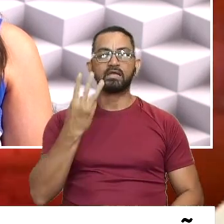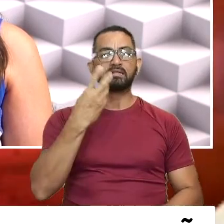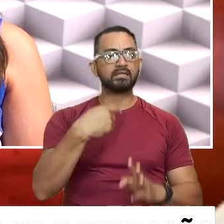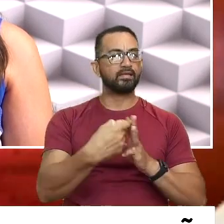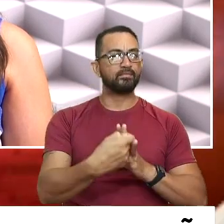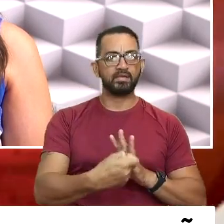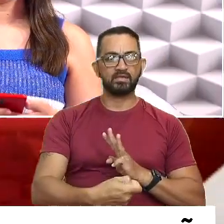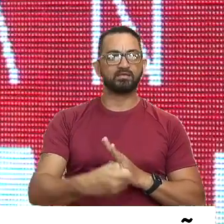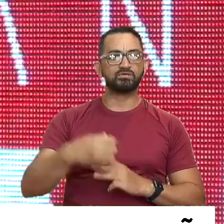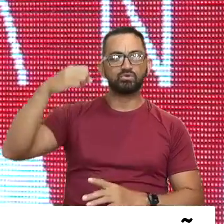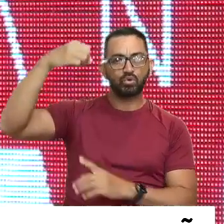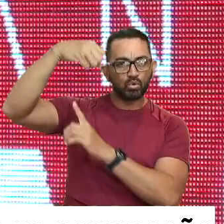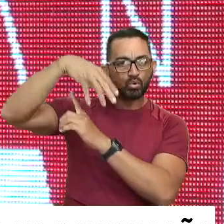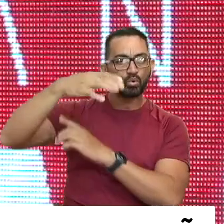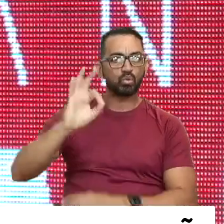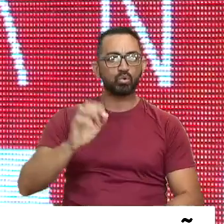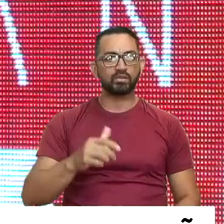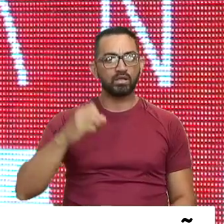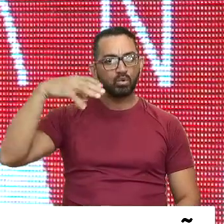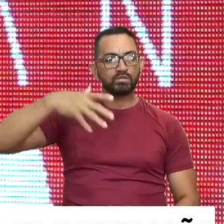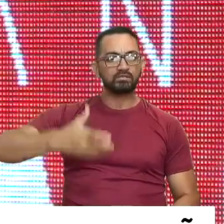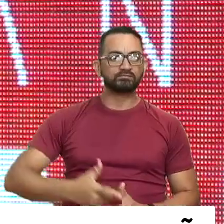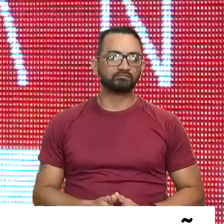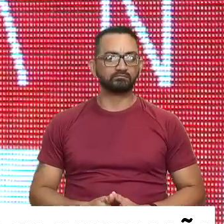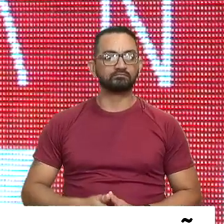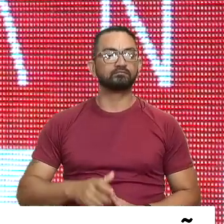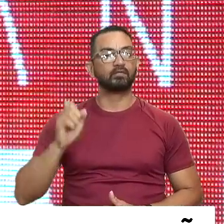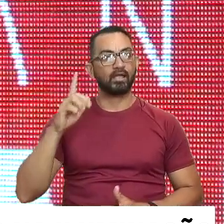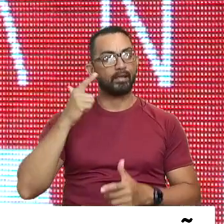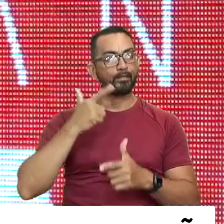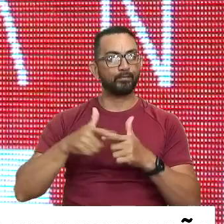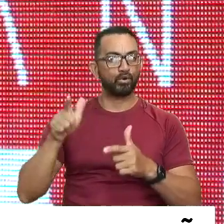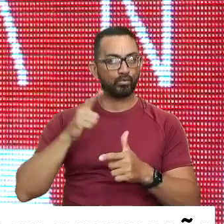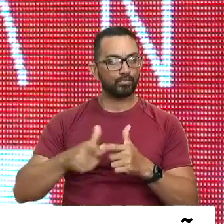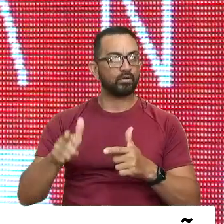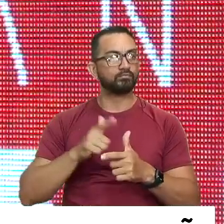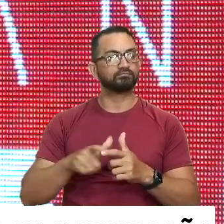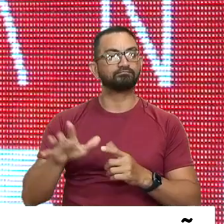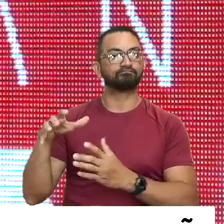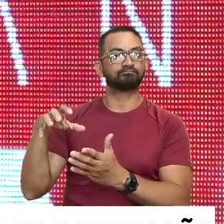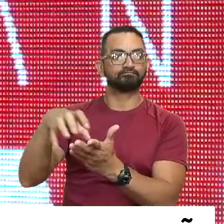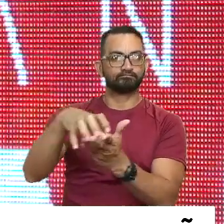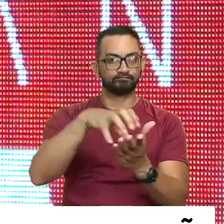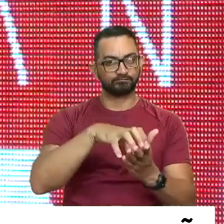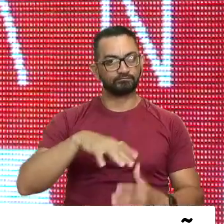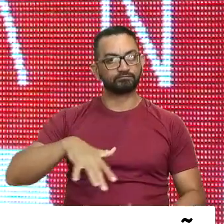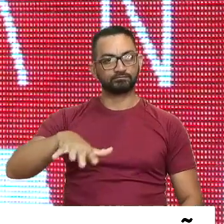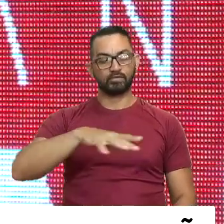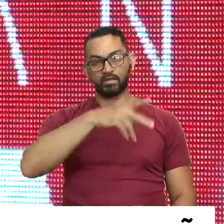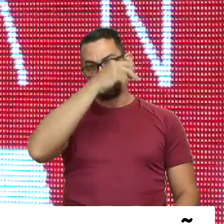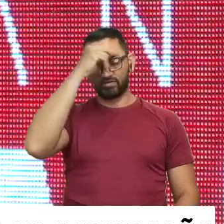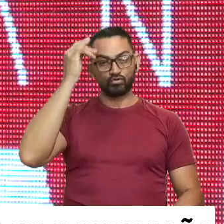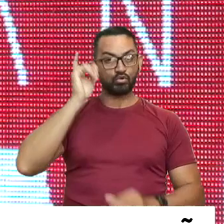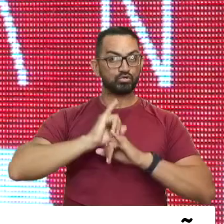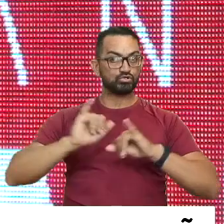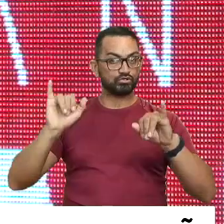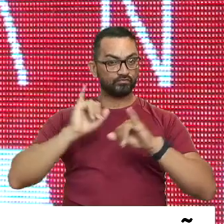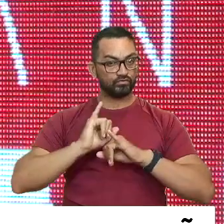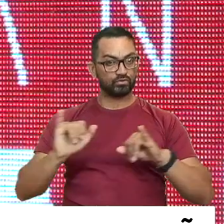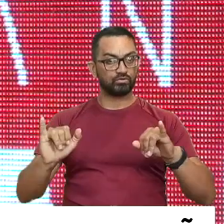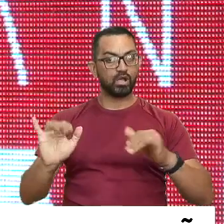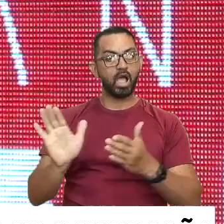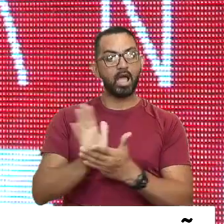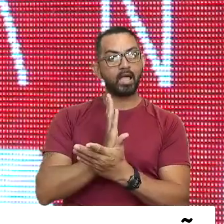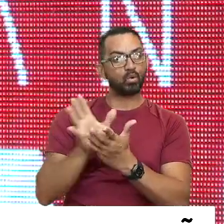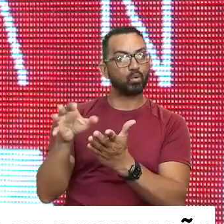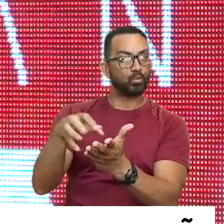Gente, 3 meses com postes sem iluminação pública. Essa é uma problemática de muitos pontos da cidade. A prefeitura até divulgou